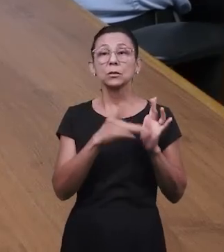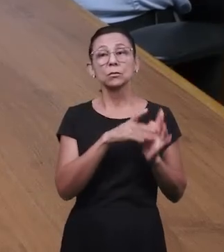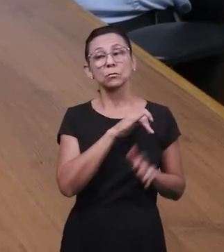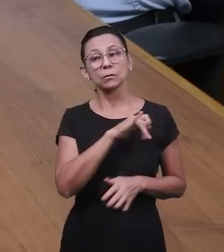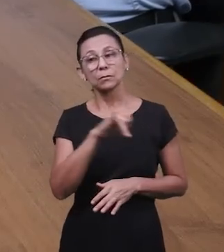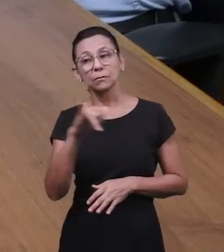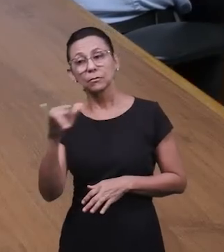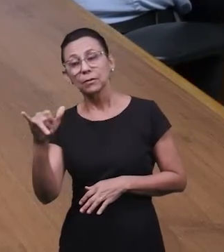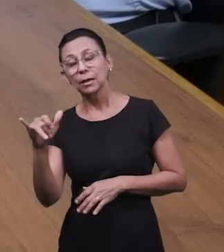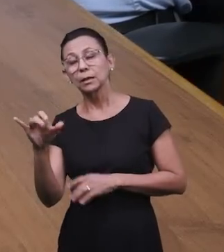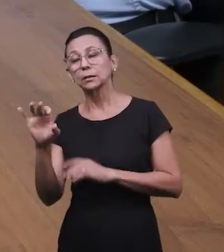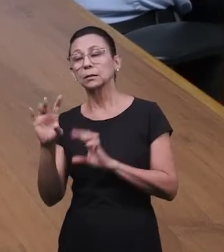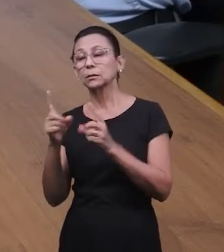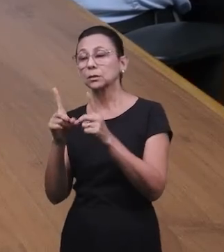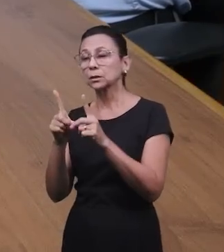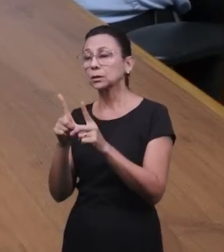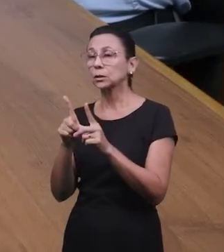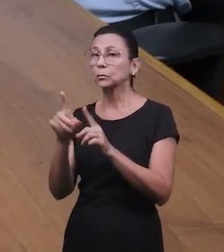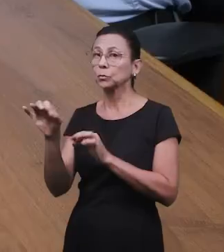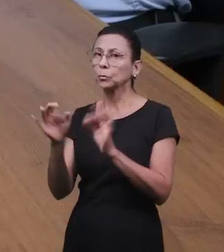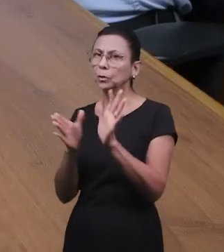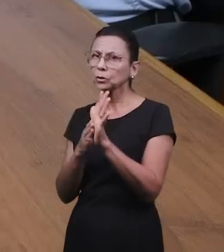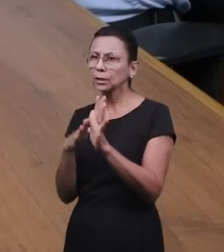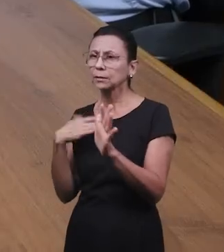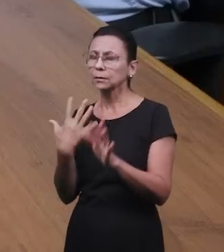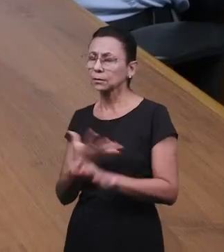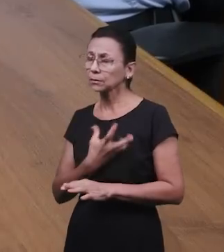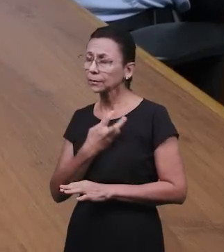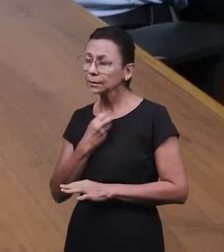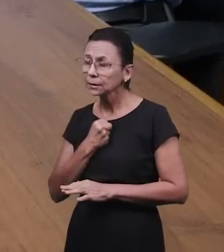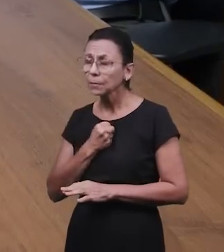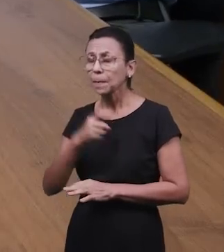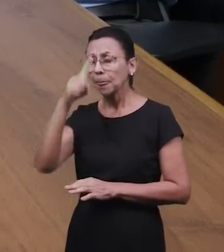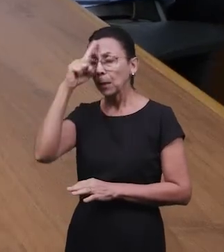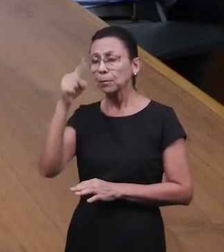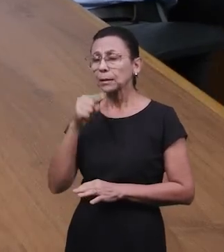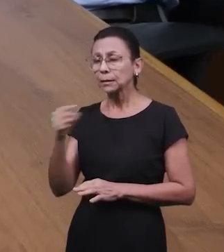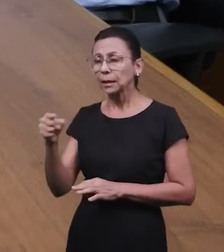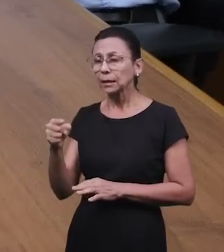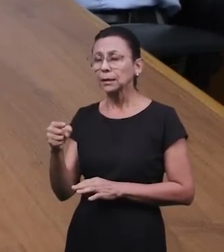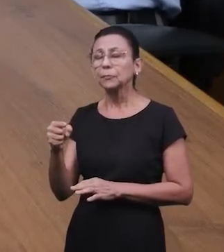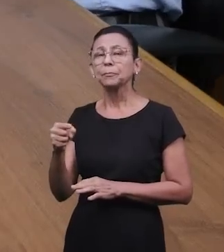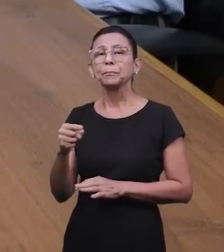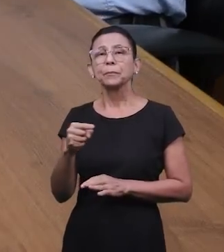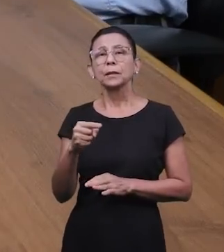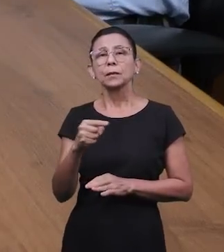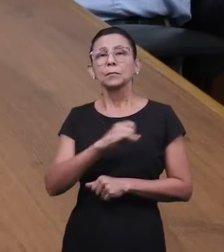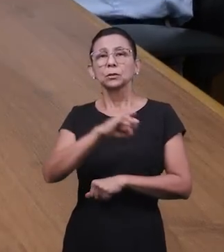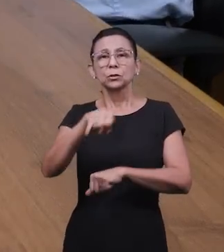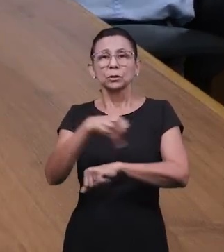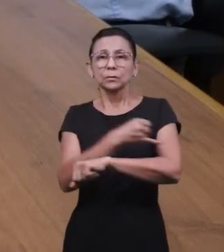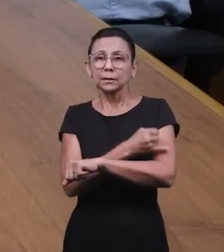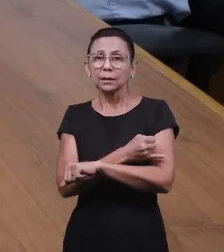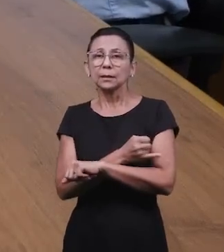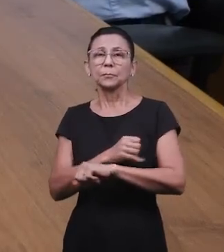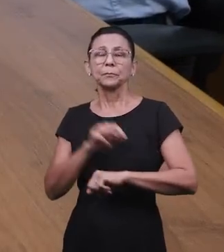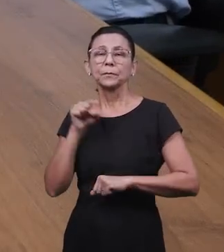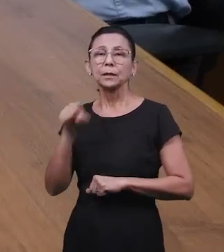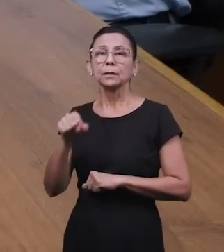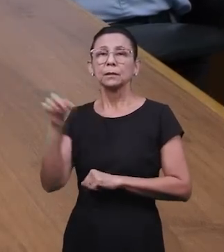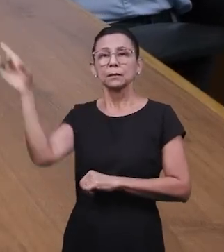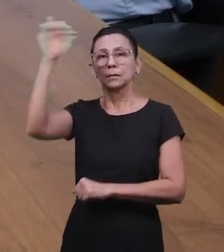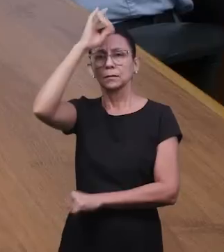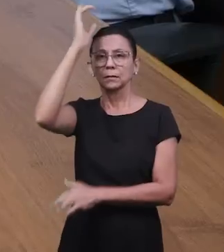com eles acerca do projeto, os direciona a Jerusalém, eles vão para Jerusalém e lá eles recebem o Espírito Santo e